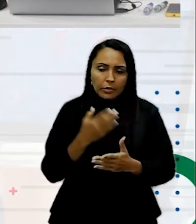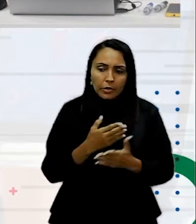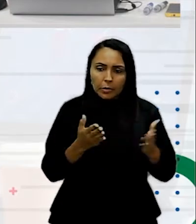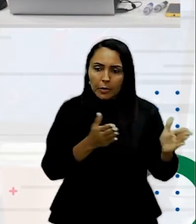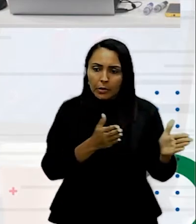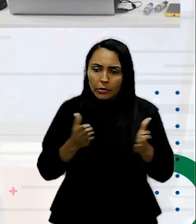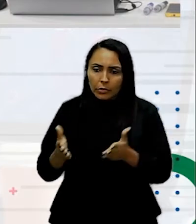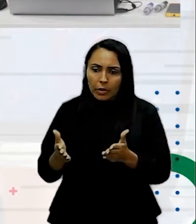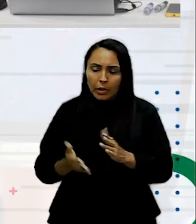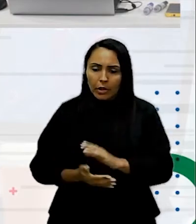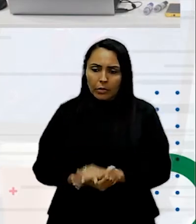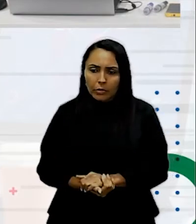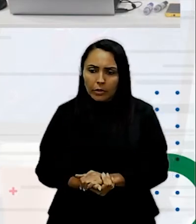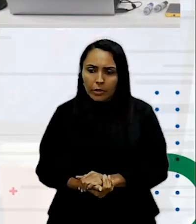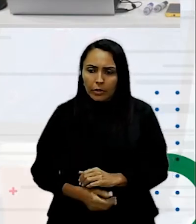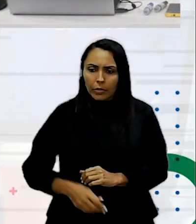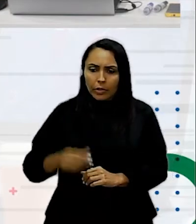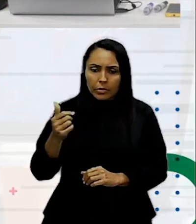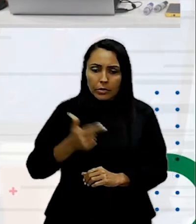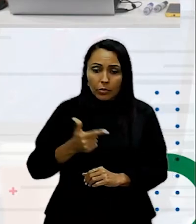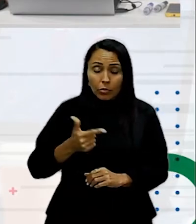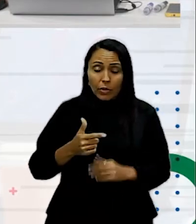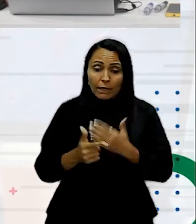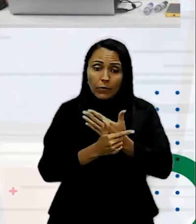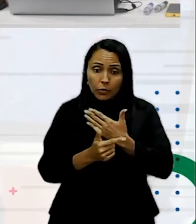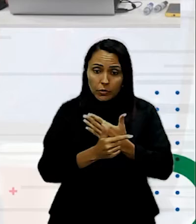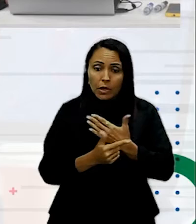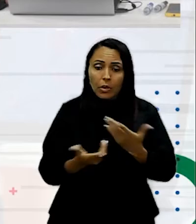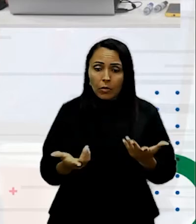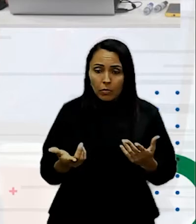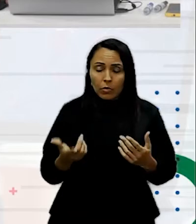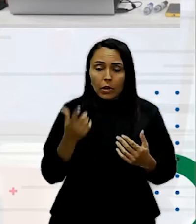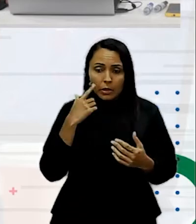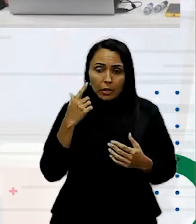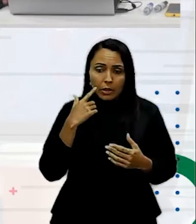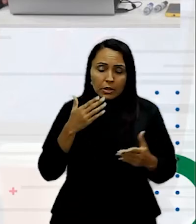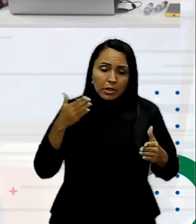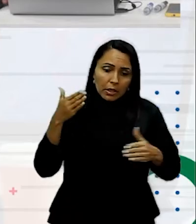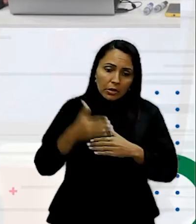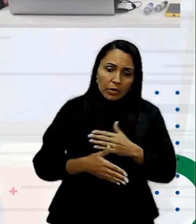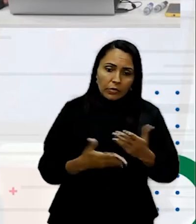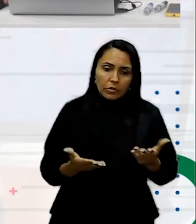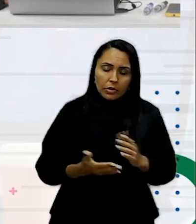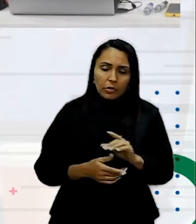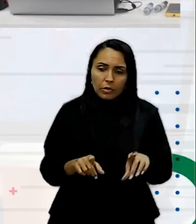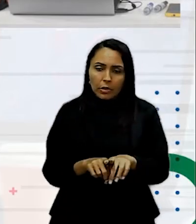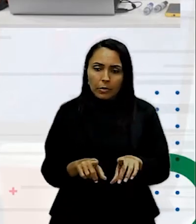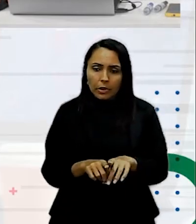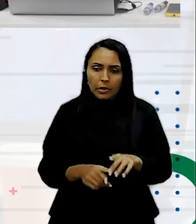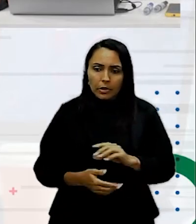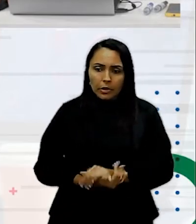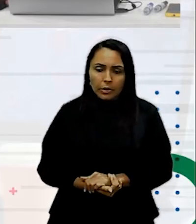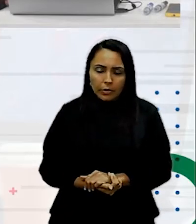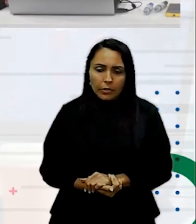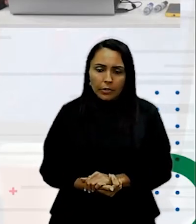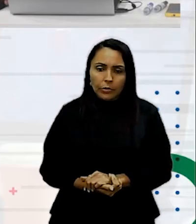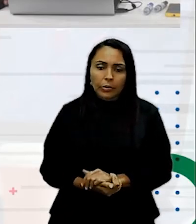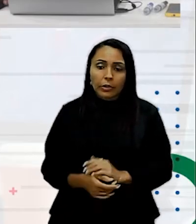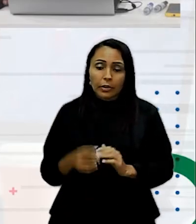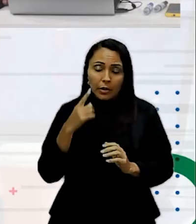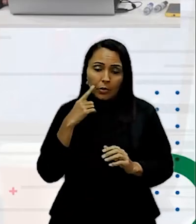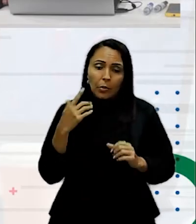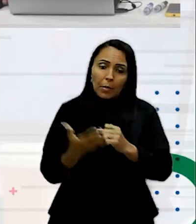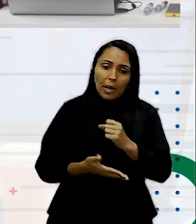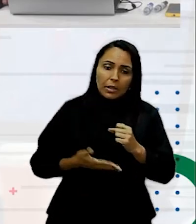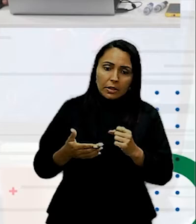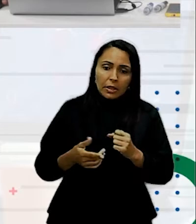Então, eu tenho uma segunda função dentro dessa função, que aqui seria o Scale. Deixa eu fazer um retângulo só